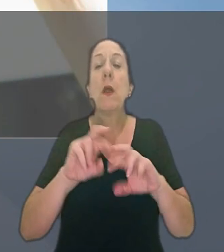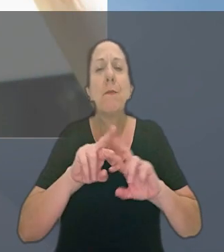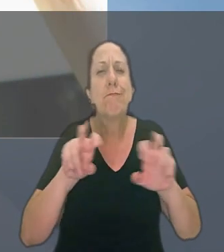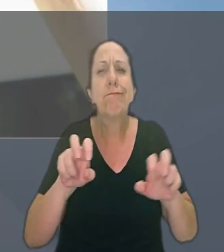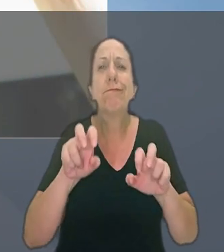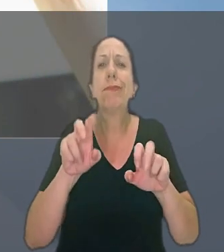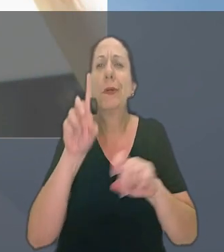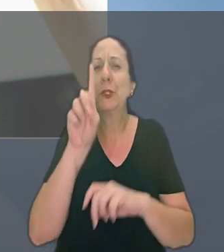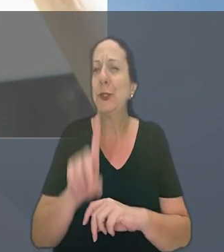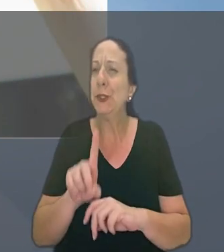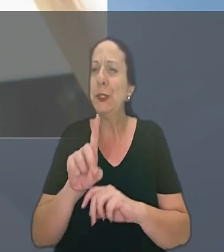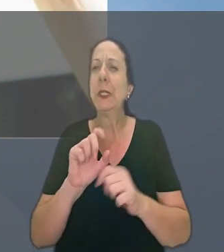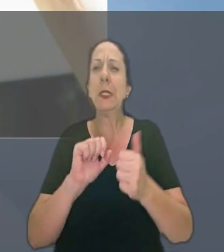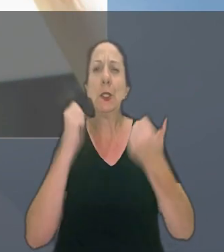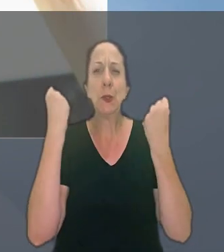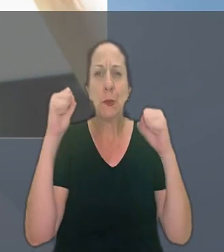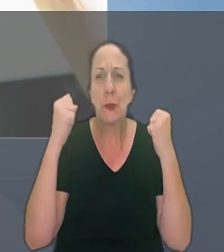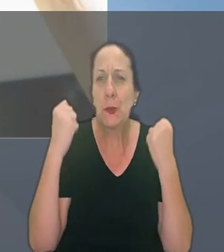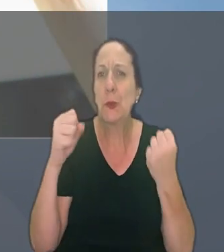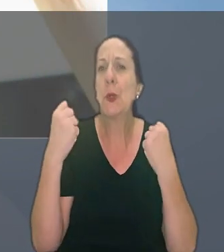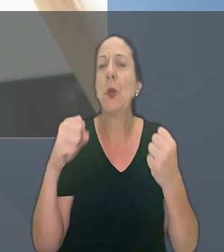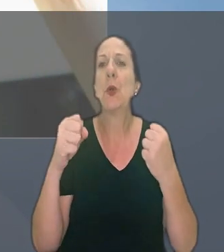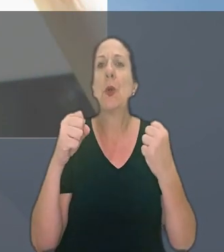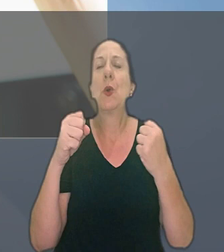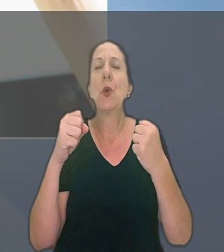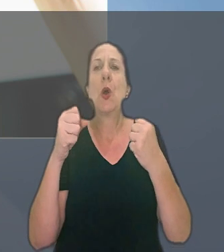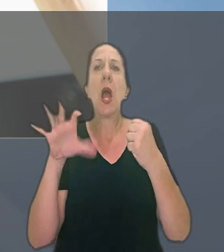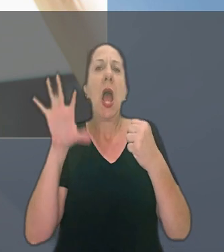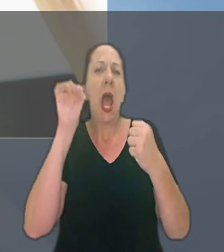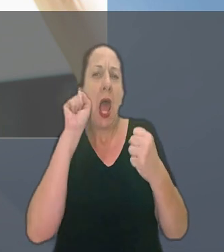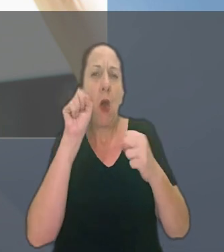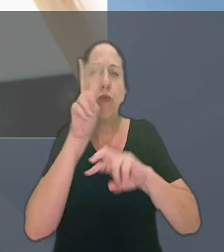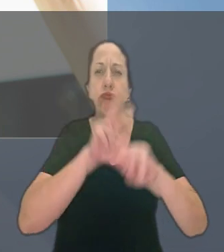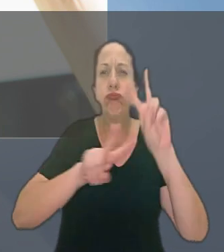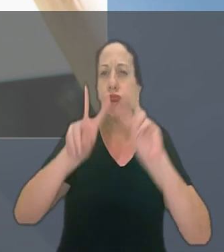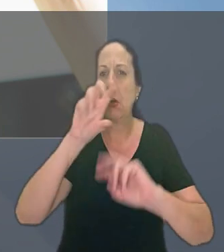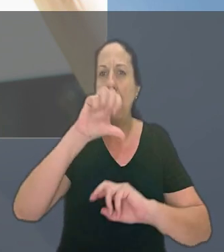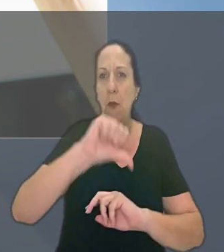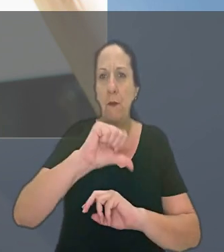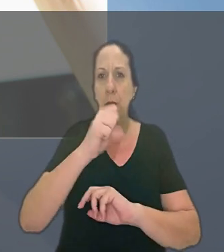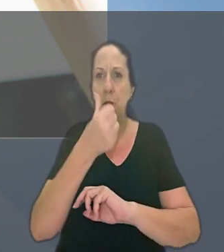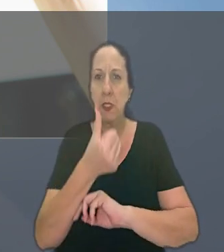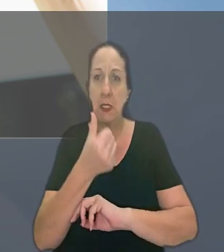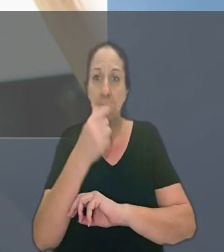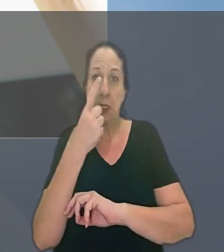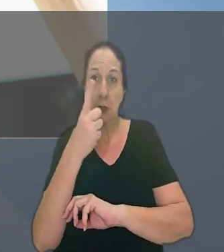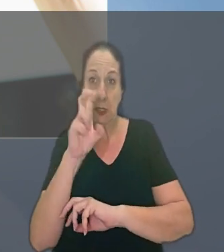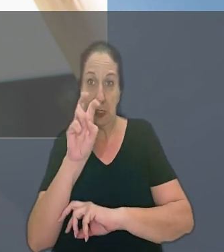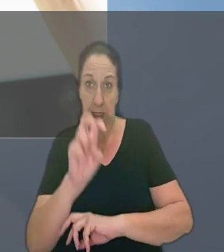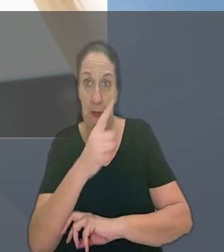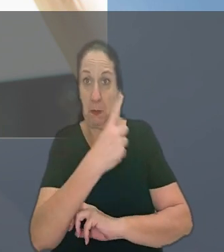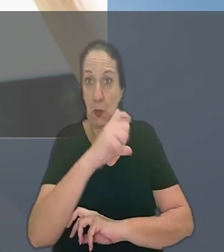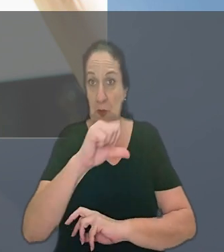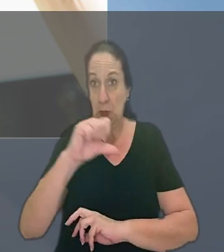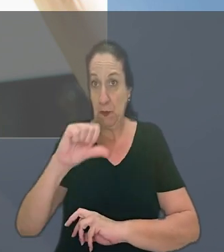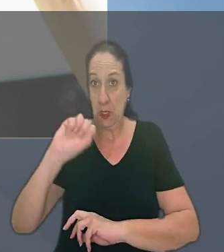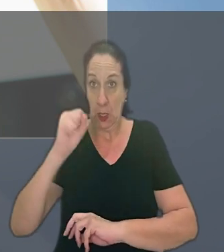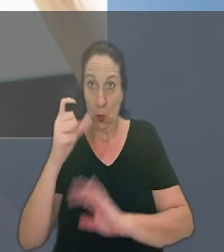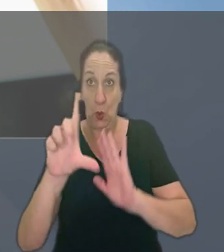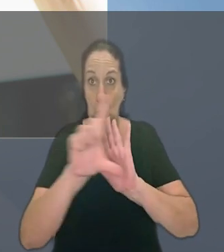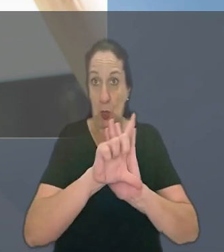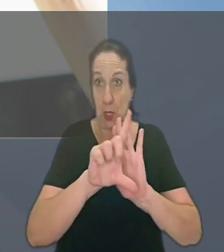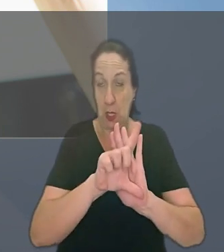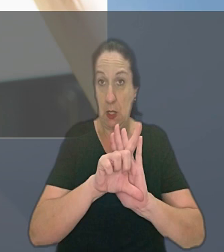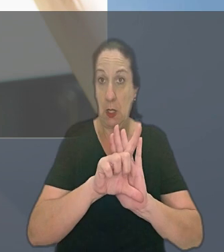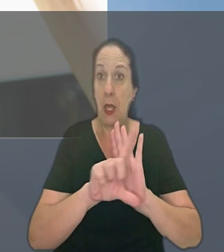expressão exploração de direitos desportivos audiovisuais, a que se refere a Lei 9.615 de